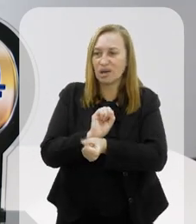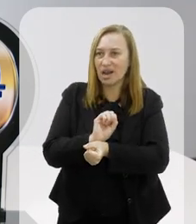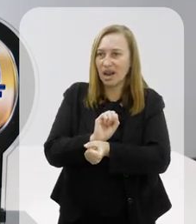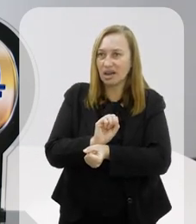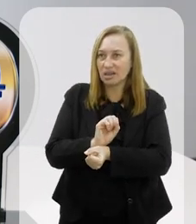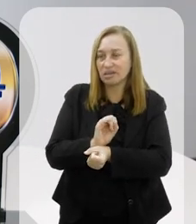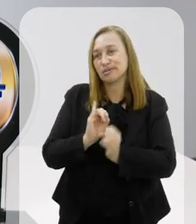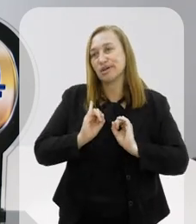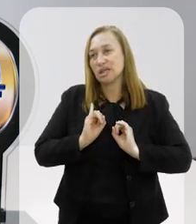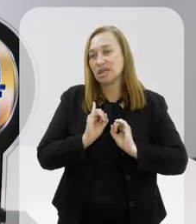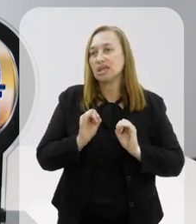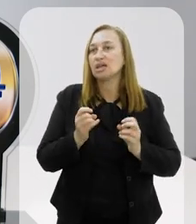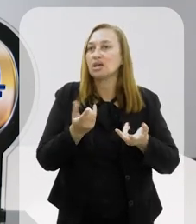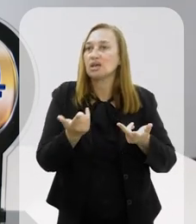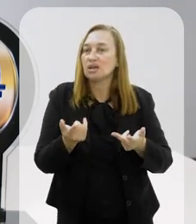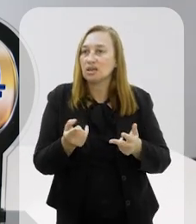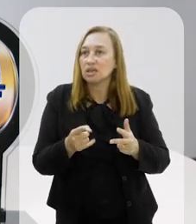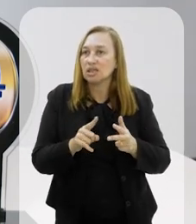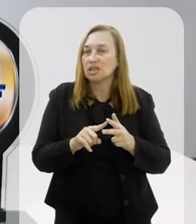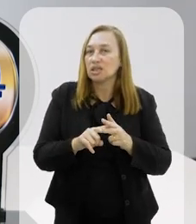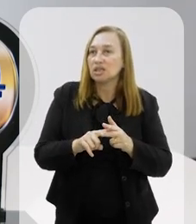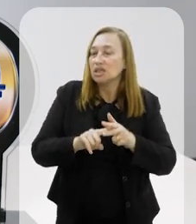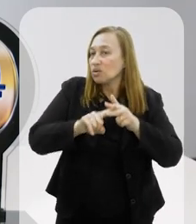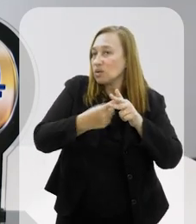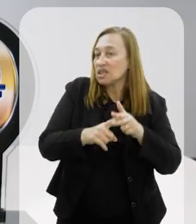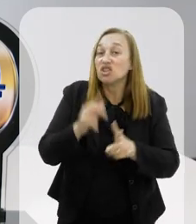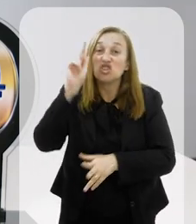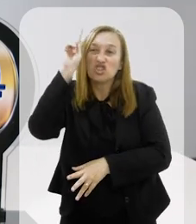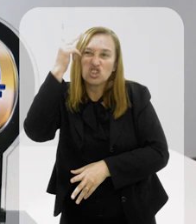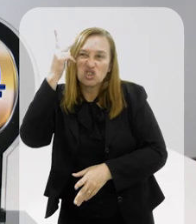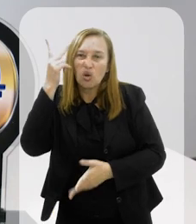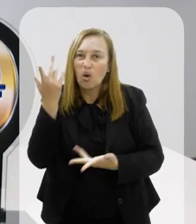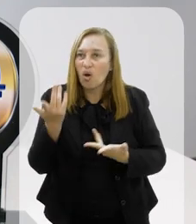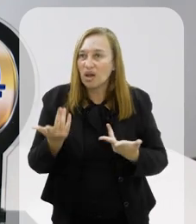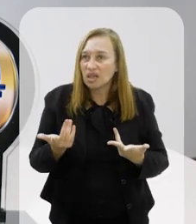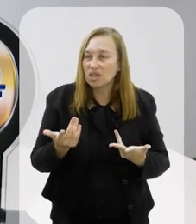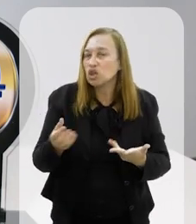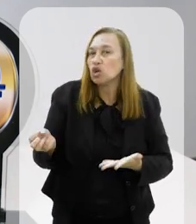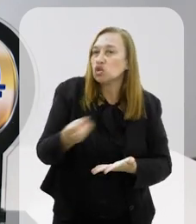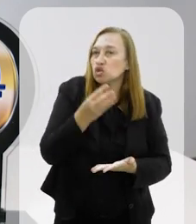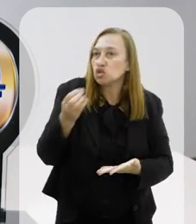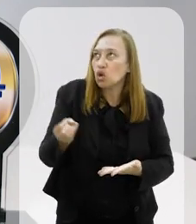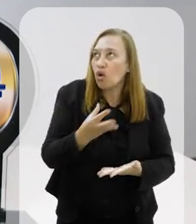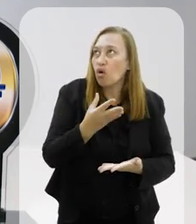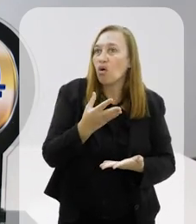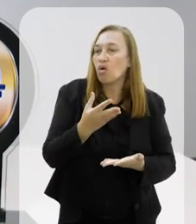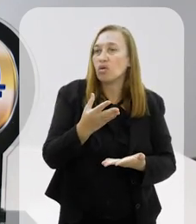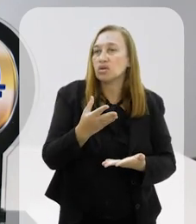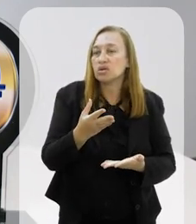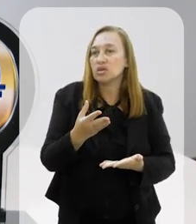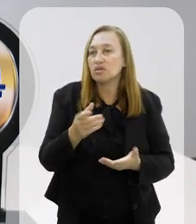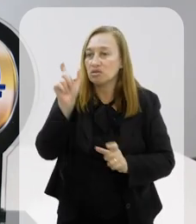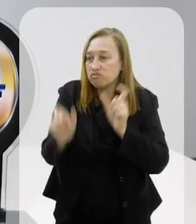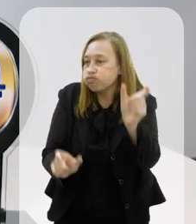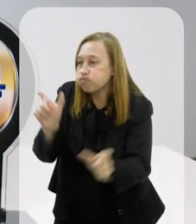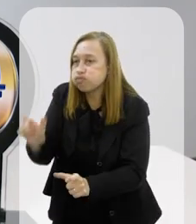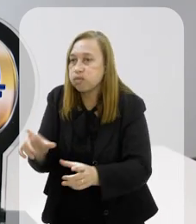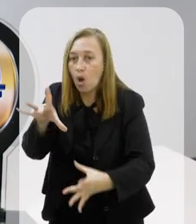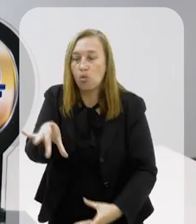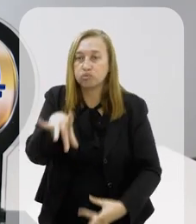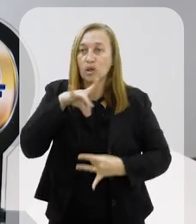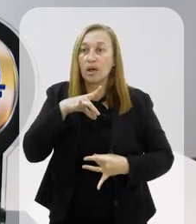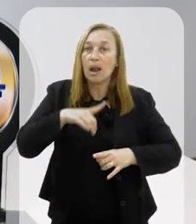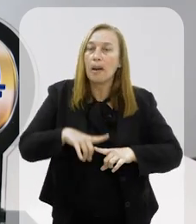personagens da história são Reparações históricas que são feitas né Eh novos novos novos personagens